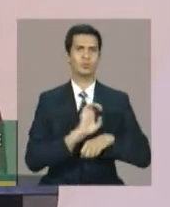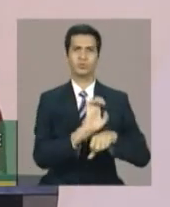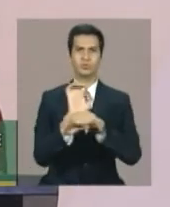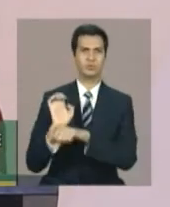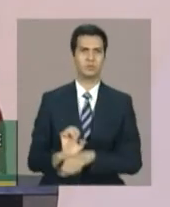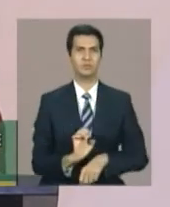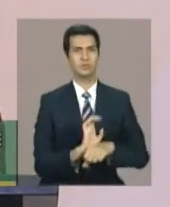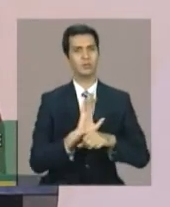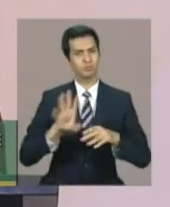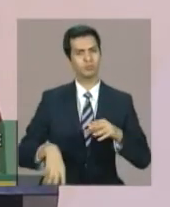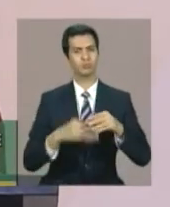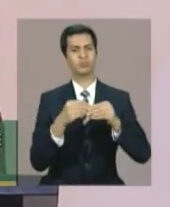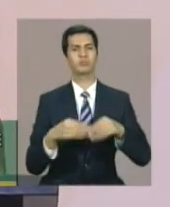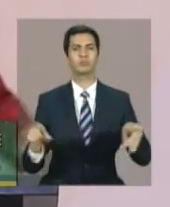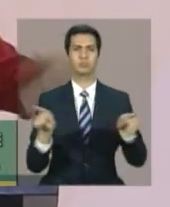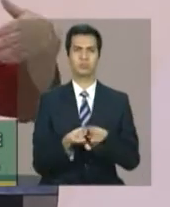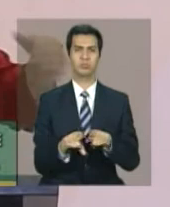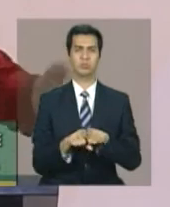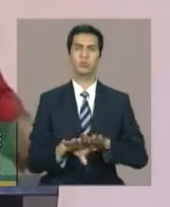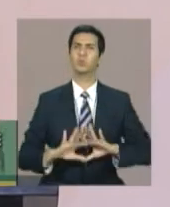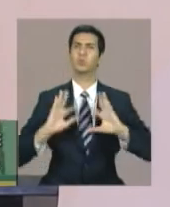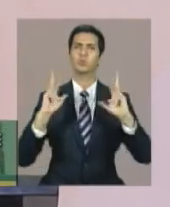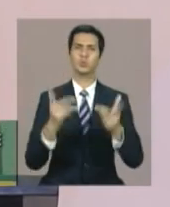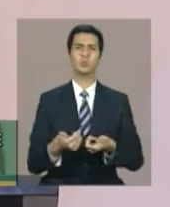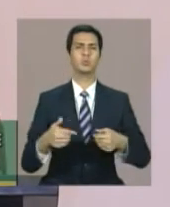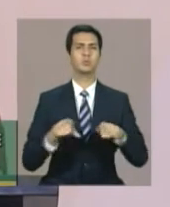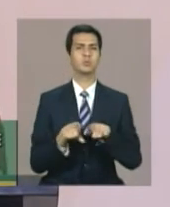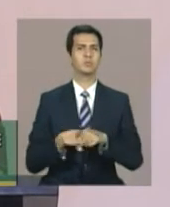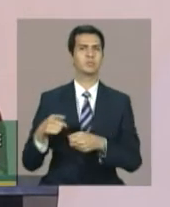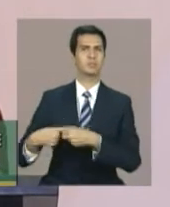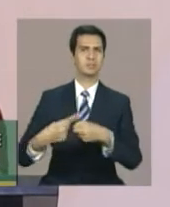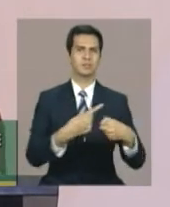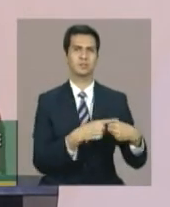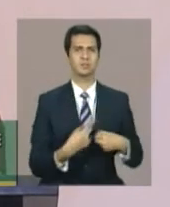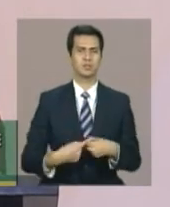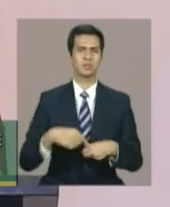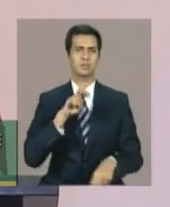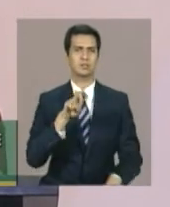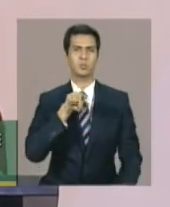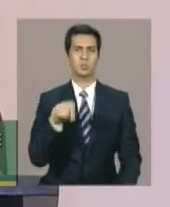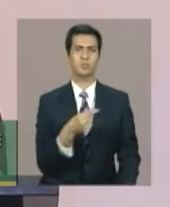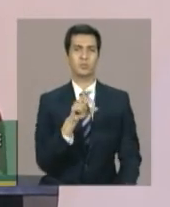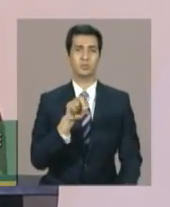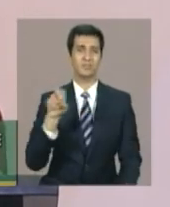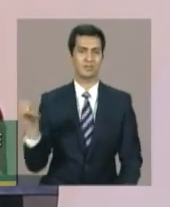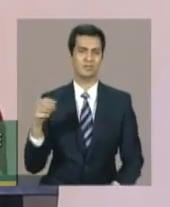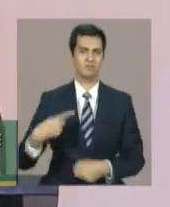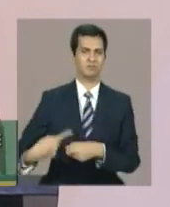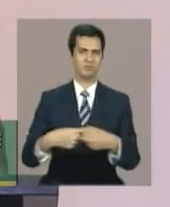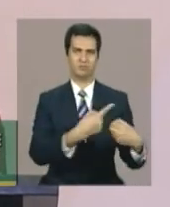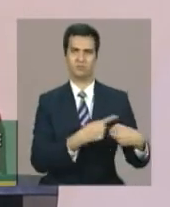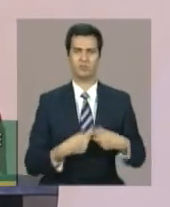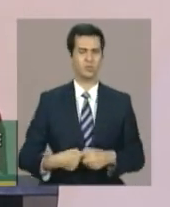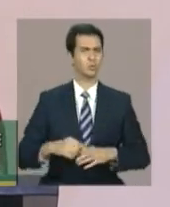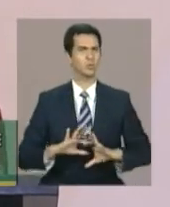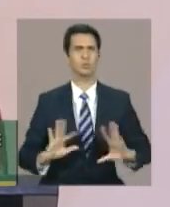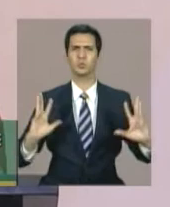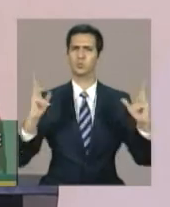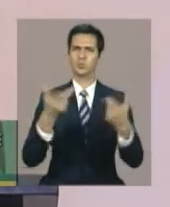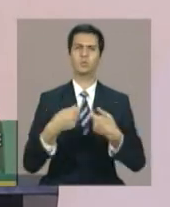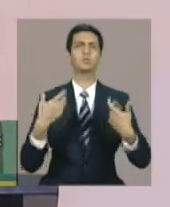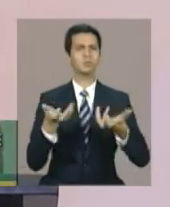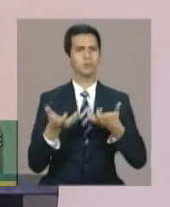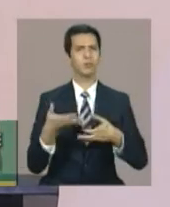e todos os mais de 5.500 municípios desse país tendo acesso